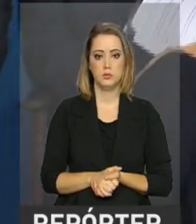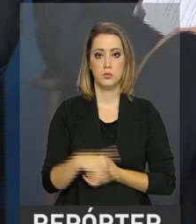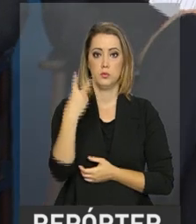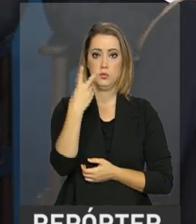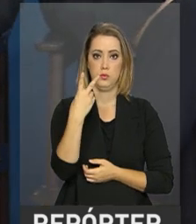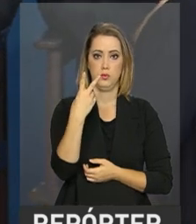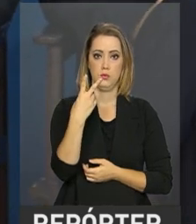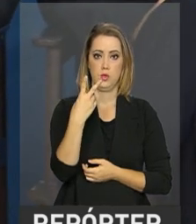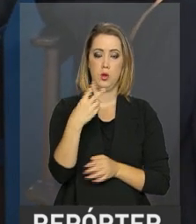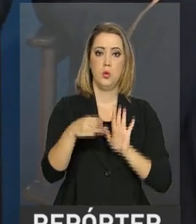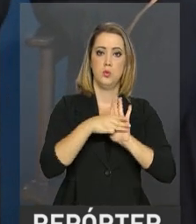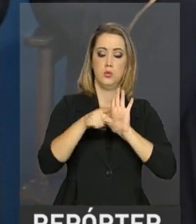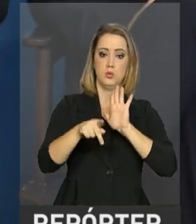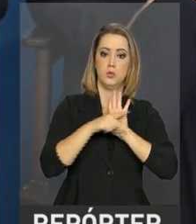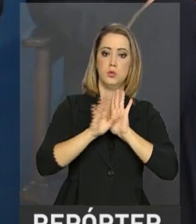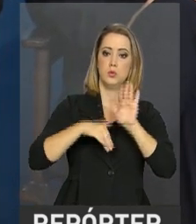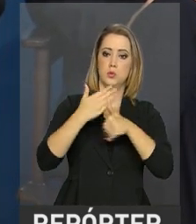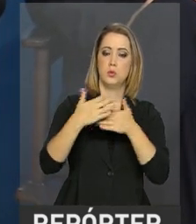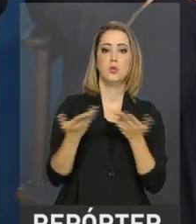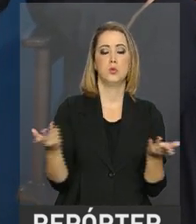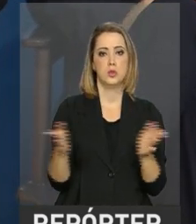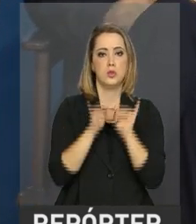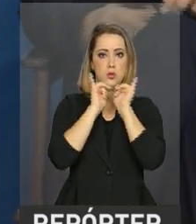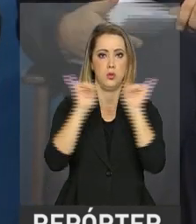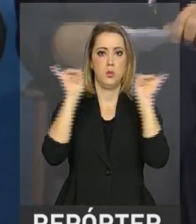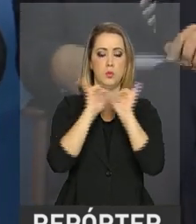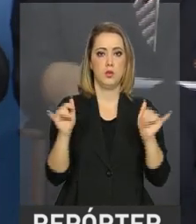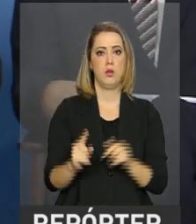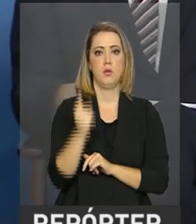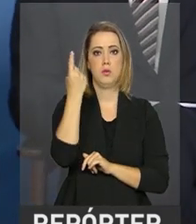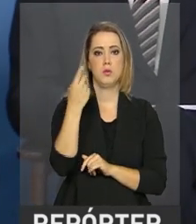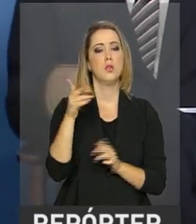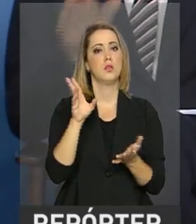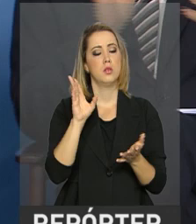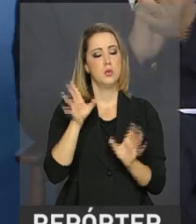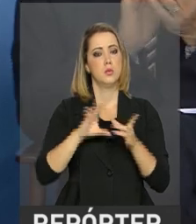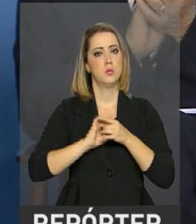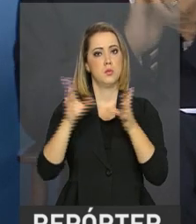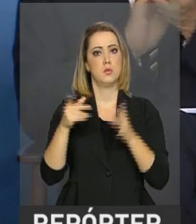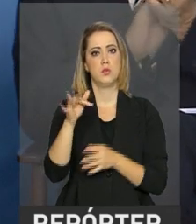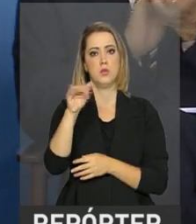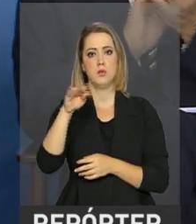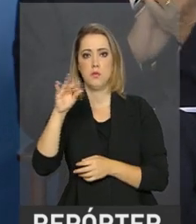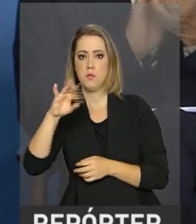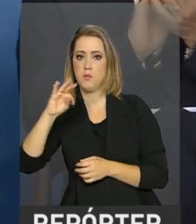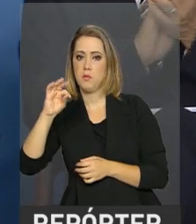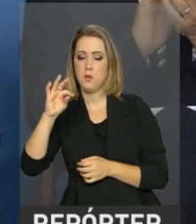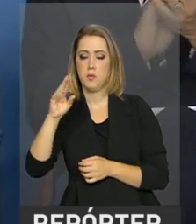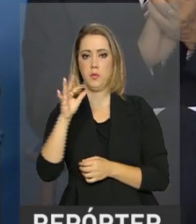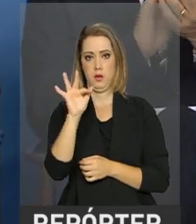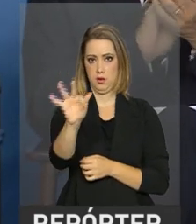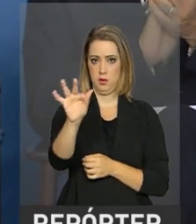Duas Medidas Provisórias que passam a valer assim que publicadas trata da liberação do FGTS em